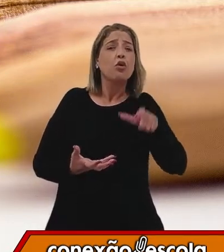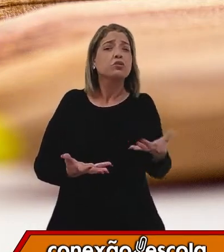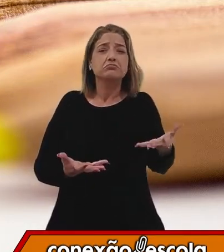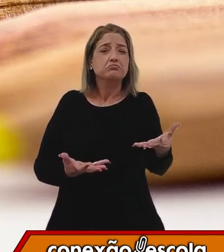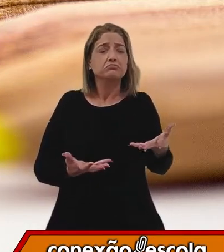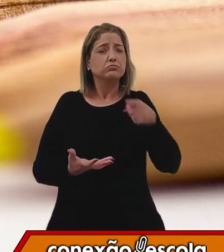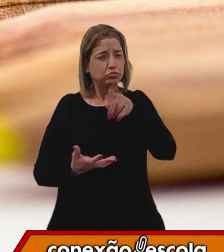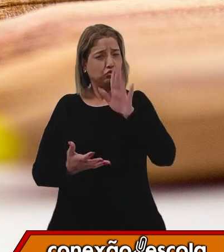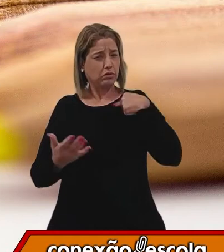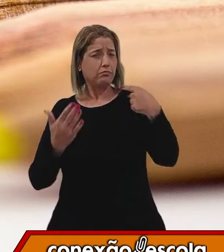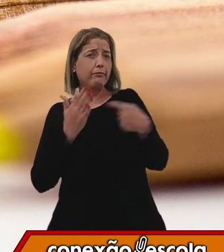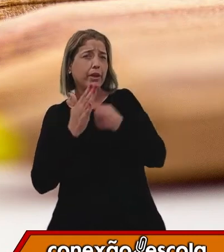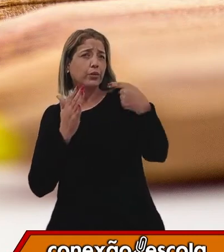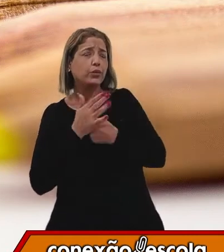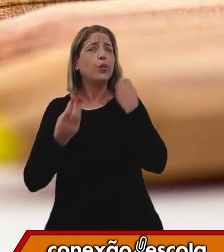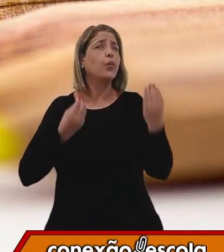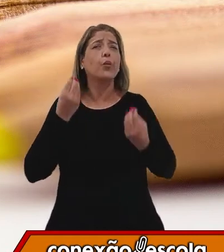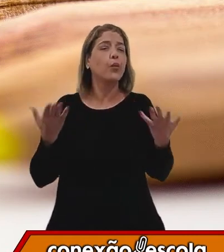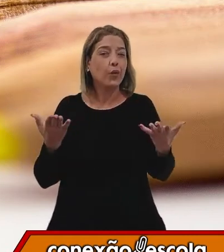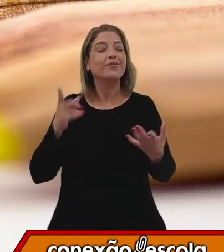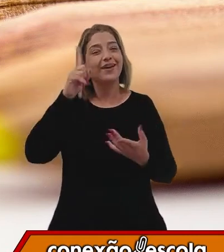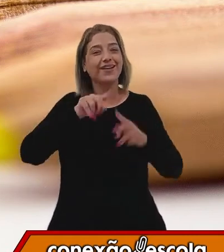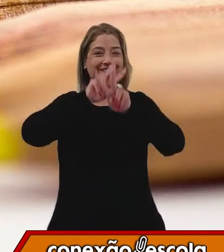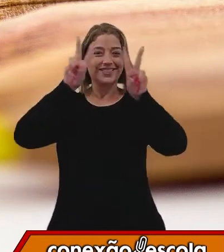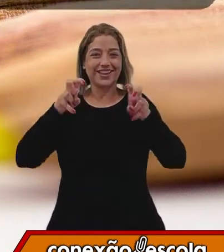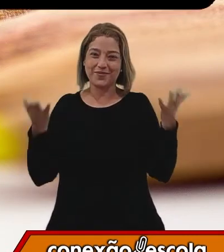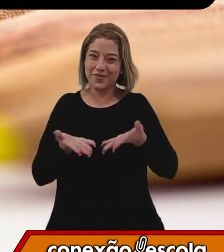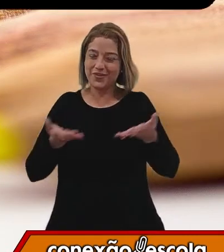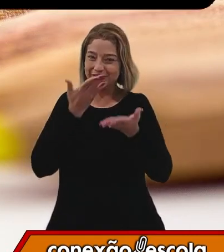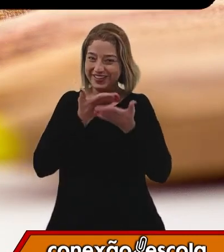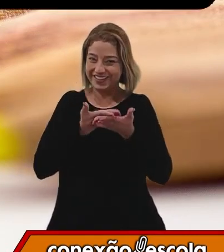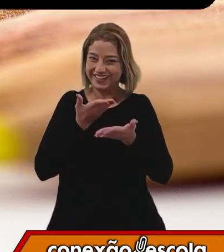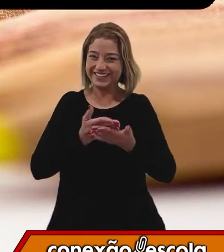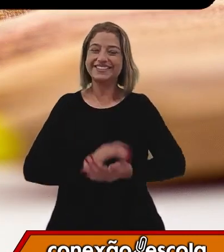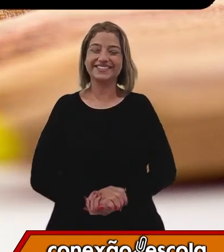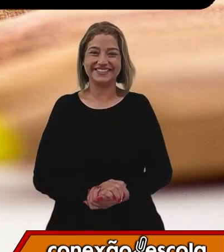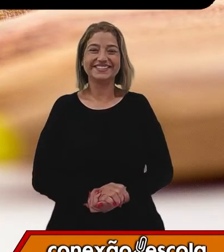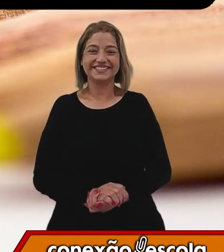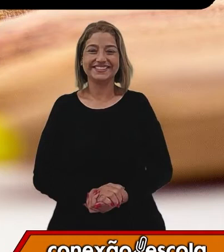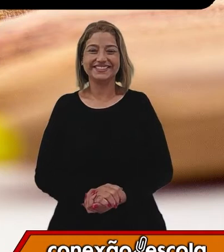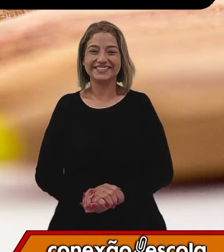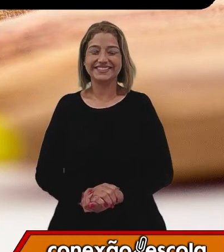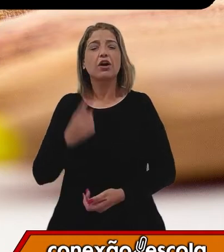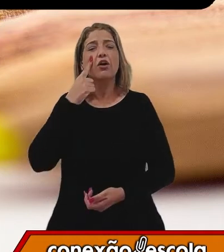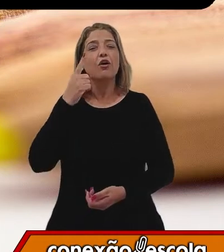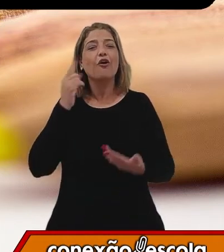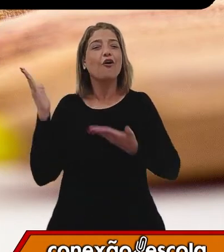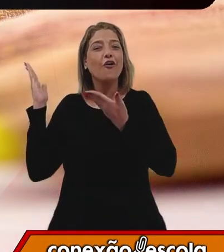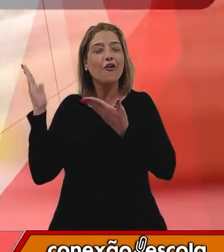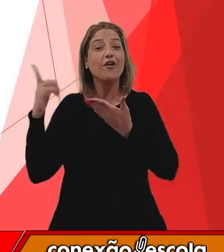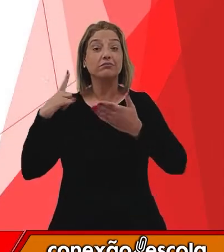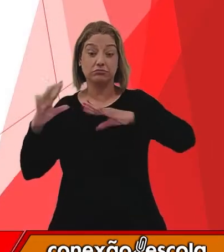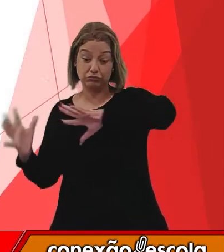esse questionamento? Pois este é o tema da nossa aula de hoje. Observe o